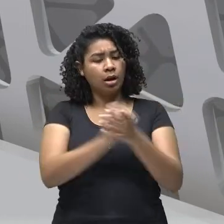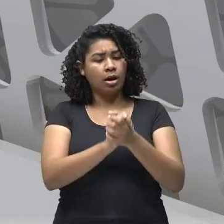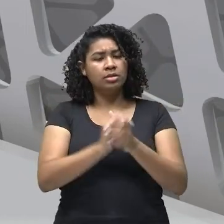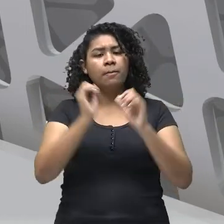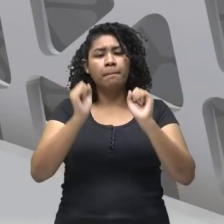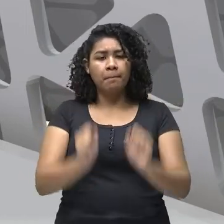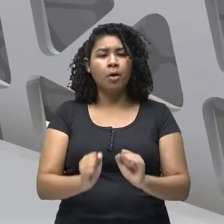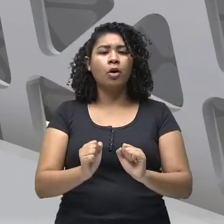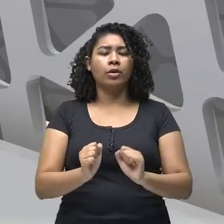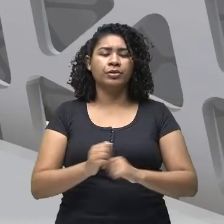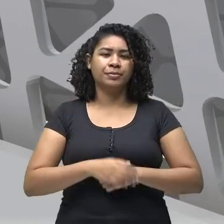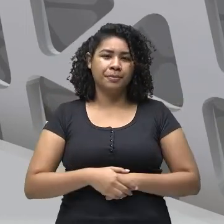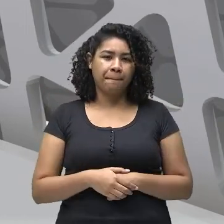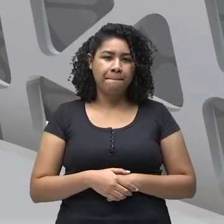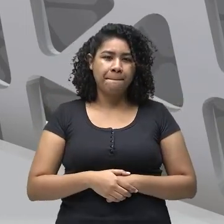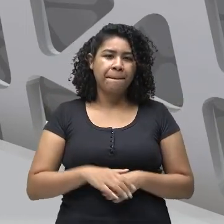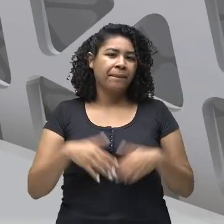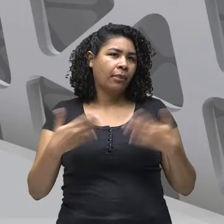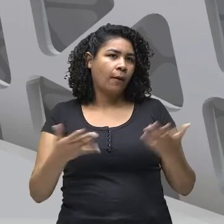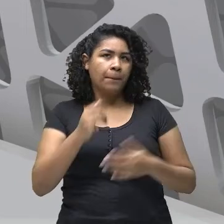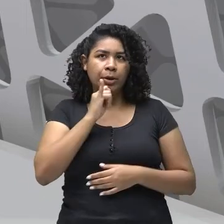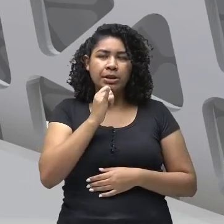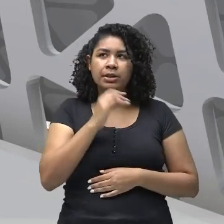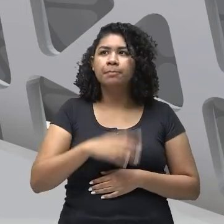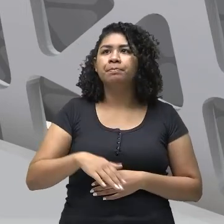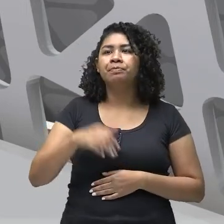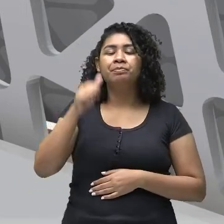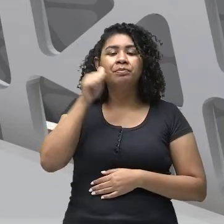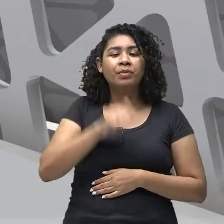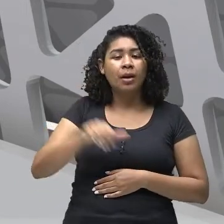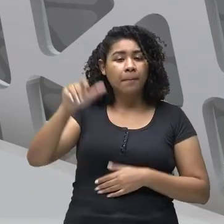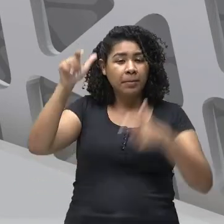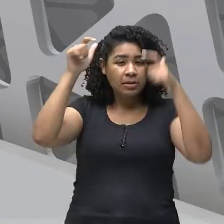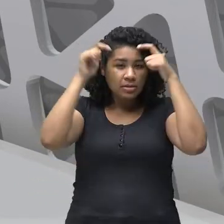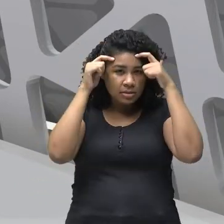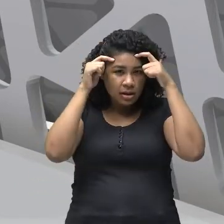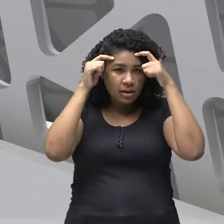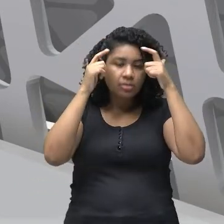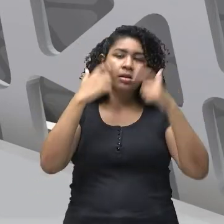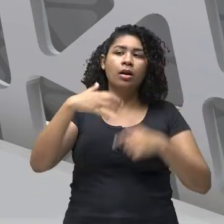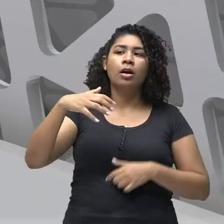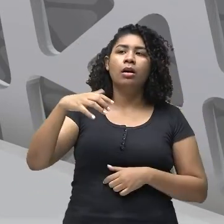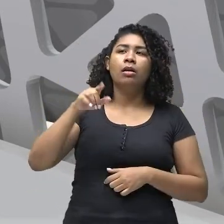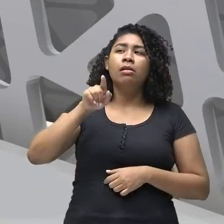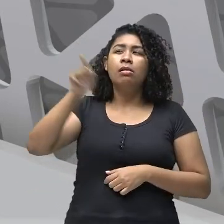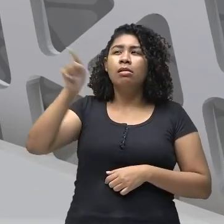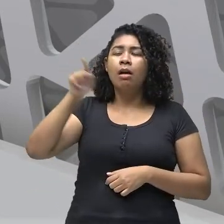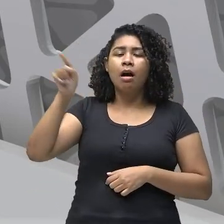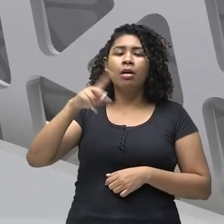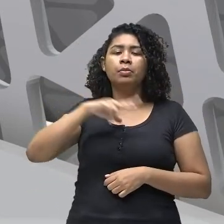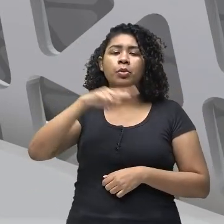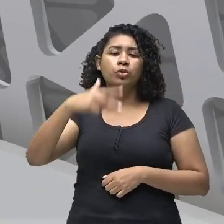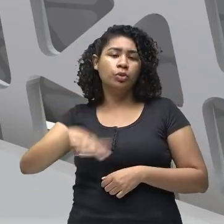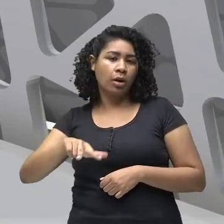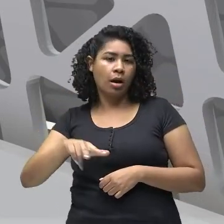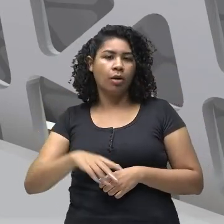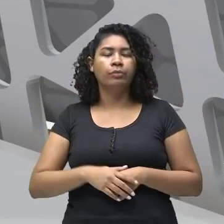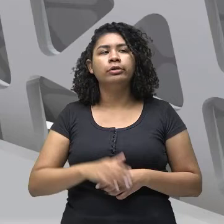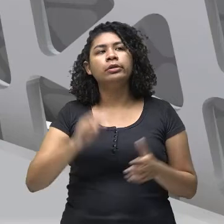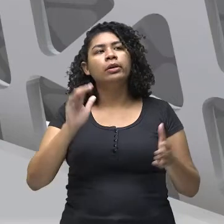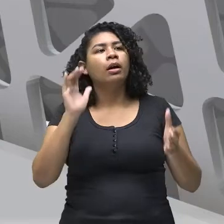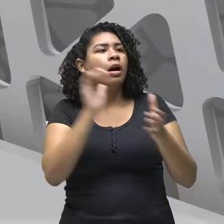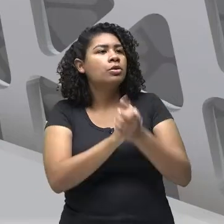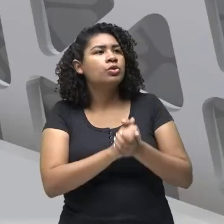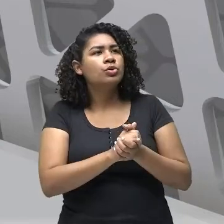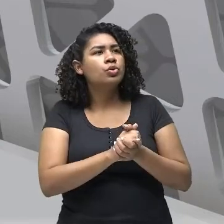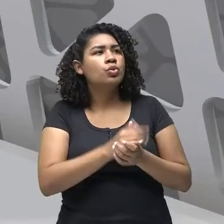acontecia? A princesa do reino de Portugal, vamos colocar aqui hipoteticamente, se casou com um príncipe